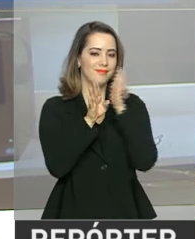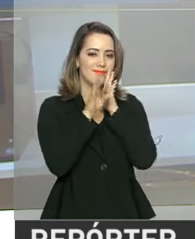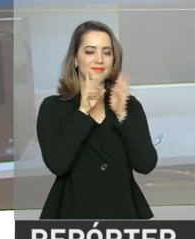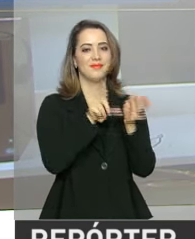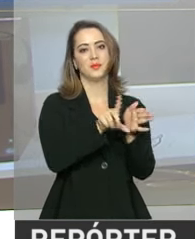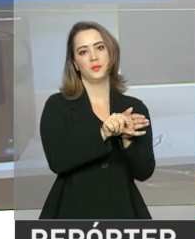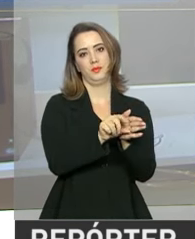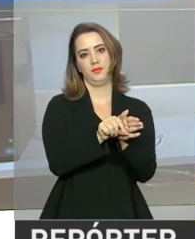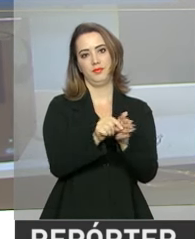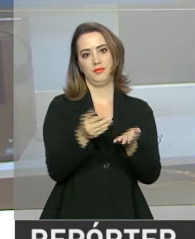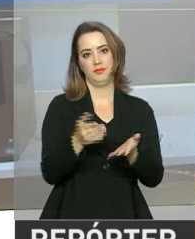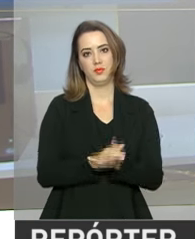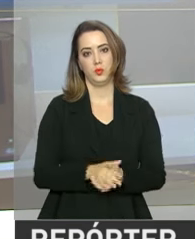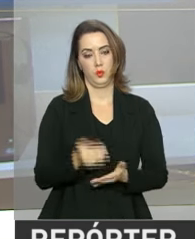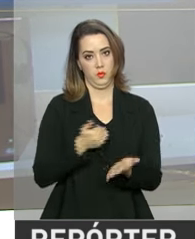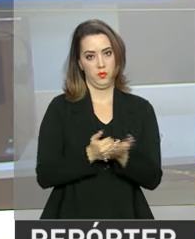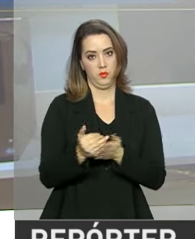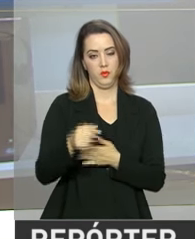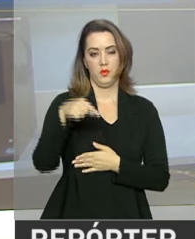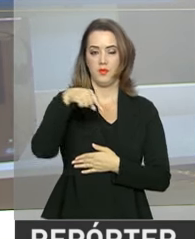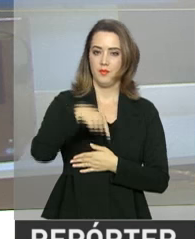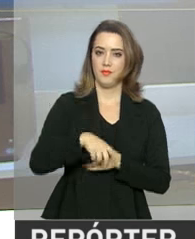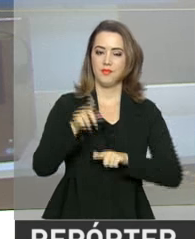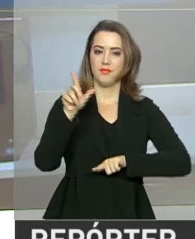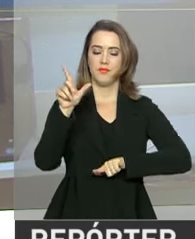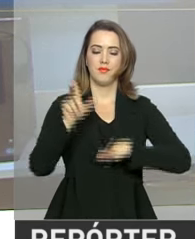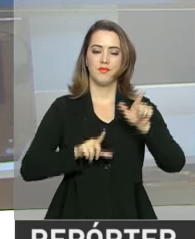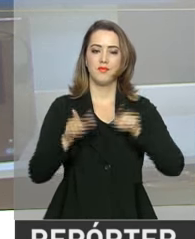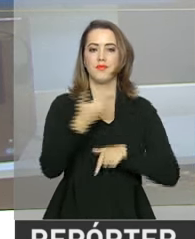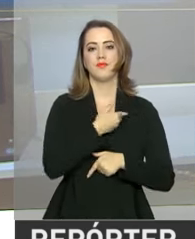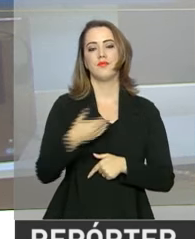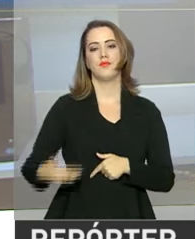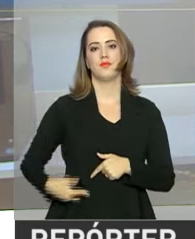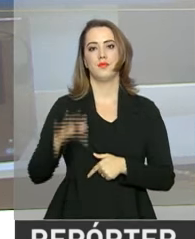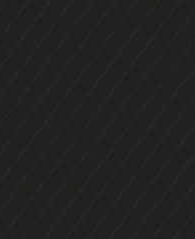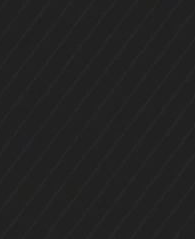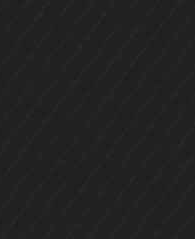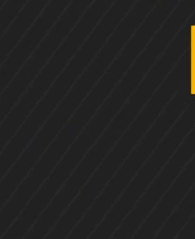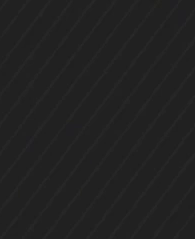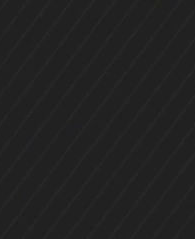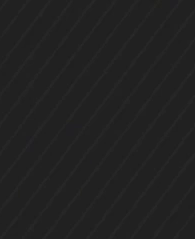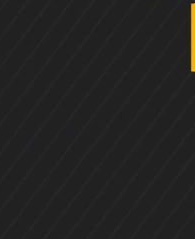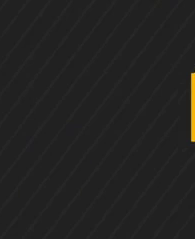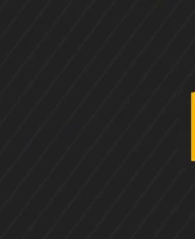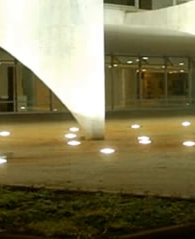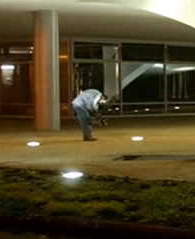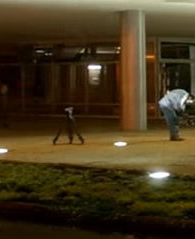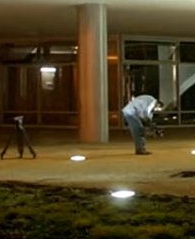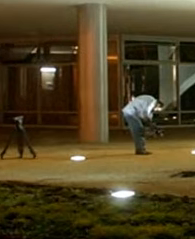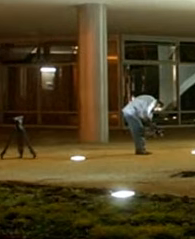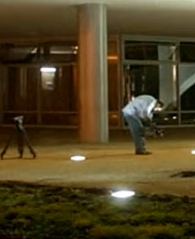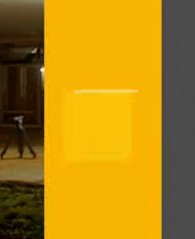nas nossas redes sociais. Continue na NBR, a TV do governo federal.